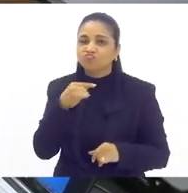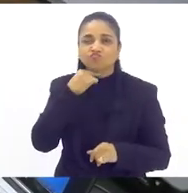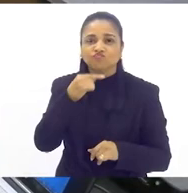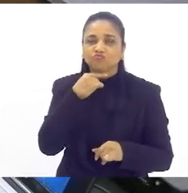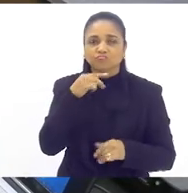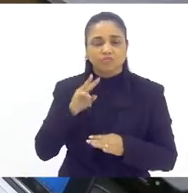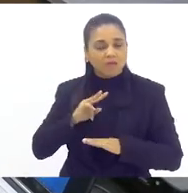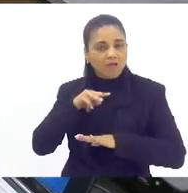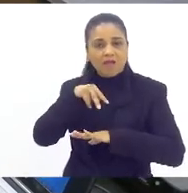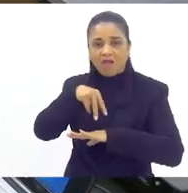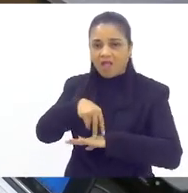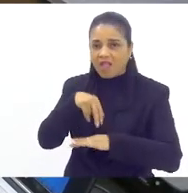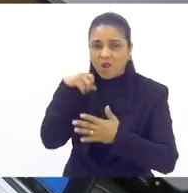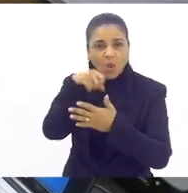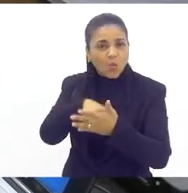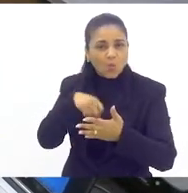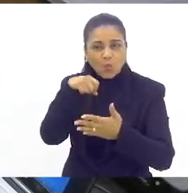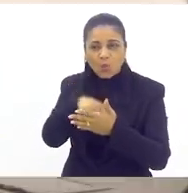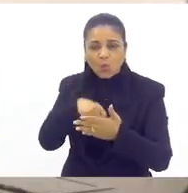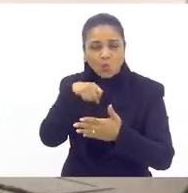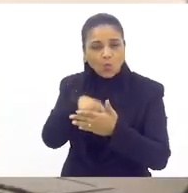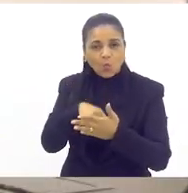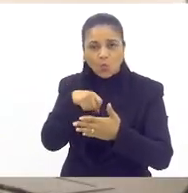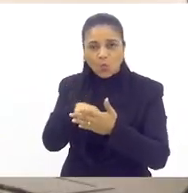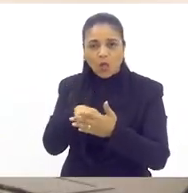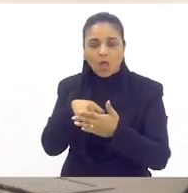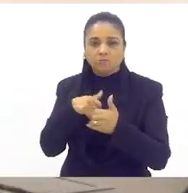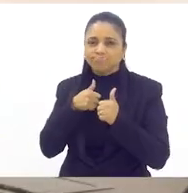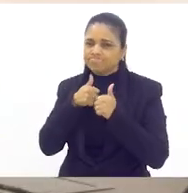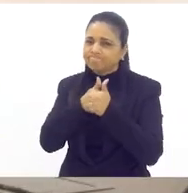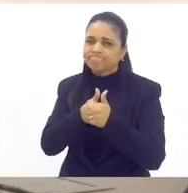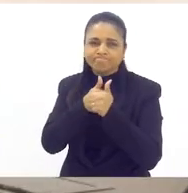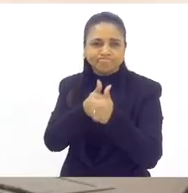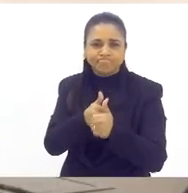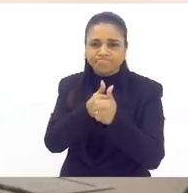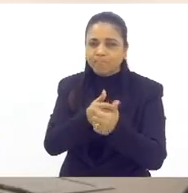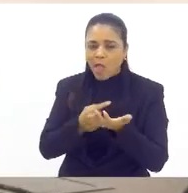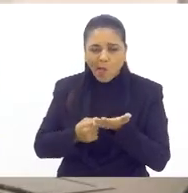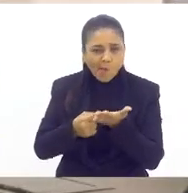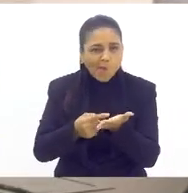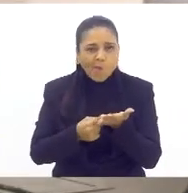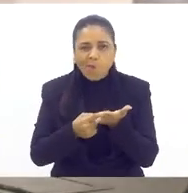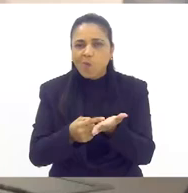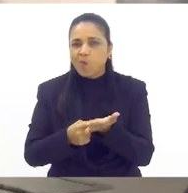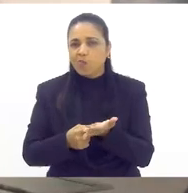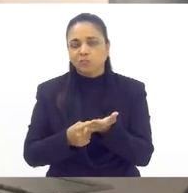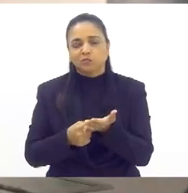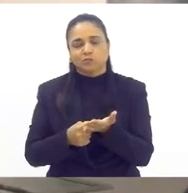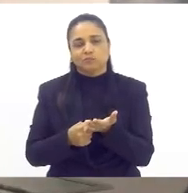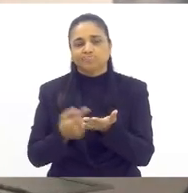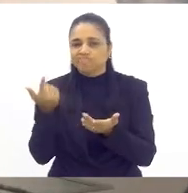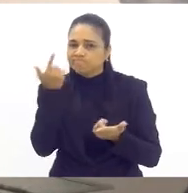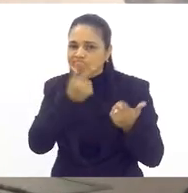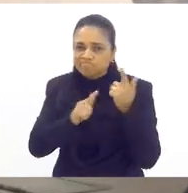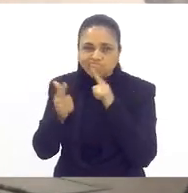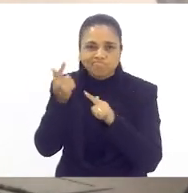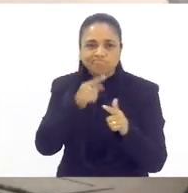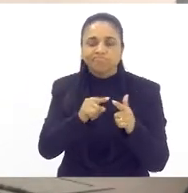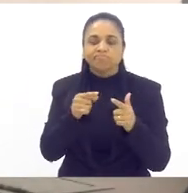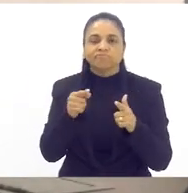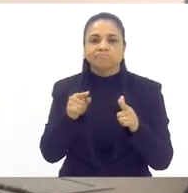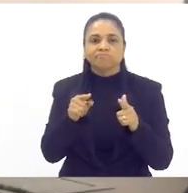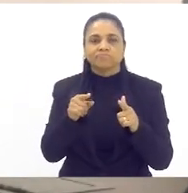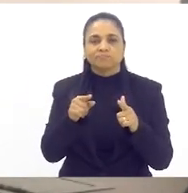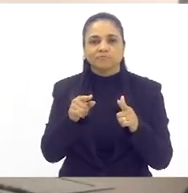vir aqui lutar é correr atrás conseguir acordos conseguir é que a gente tenha